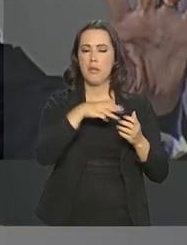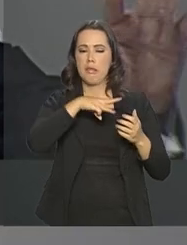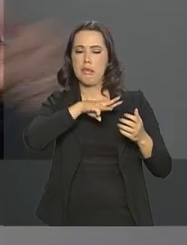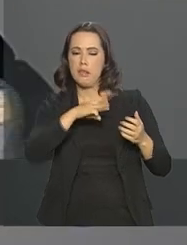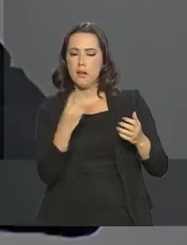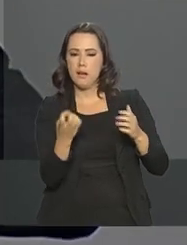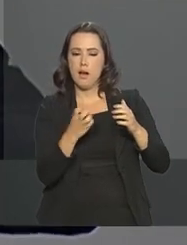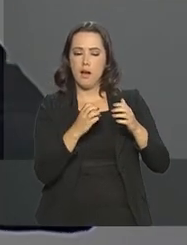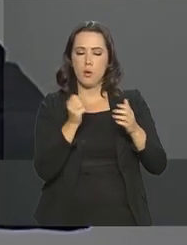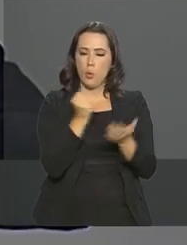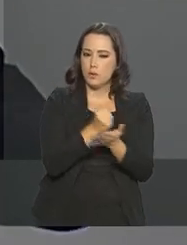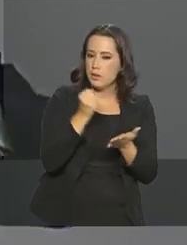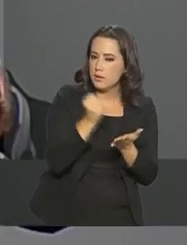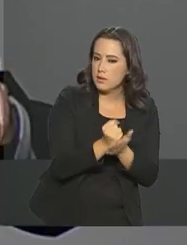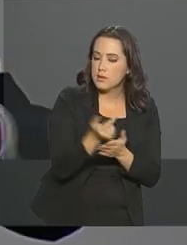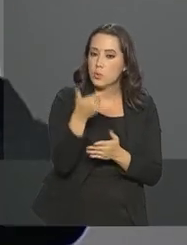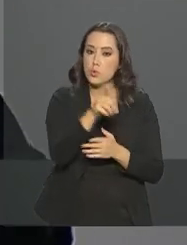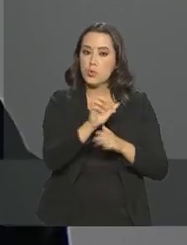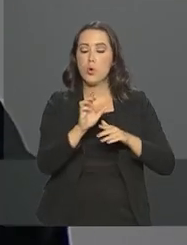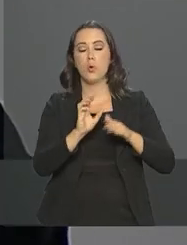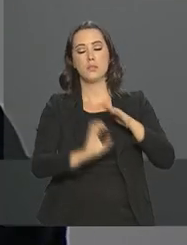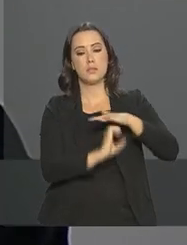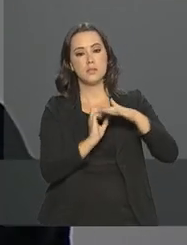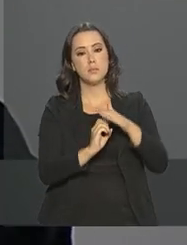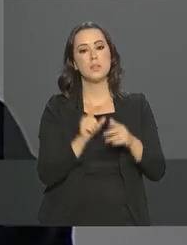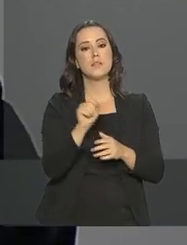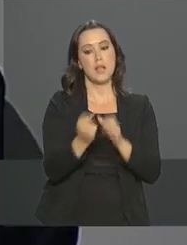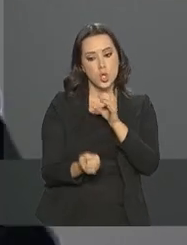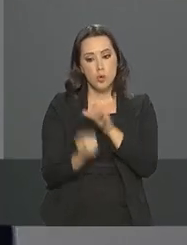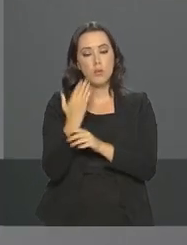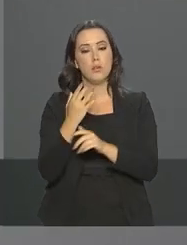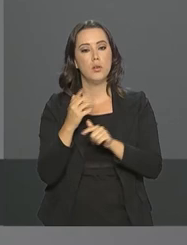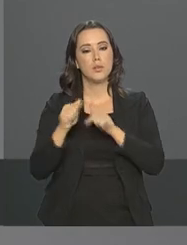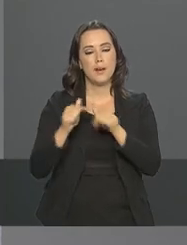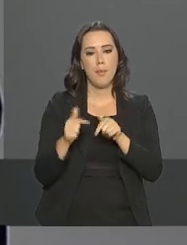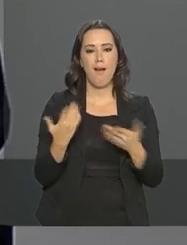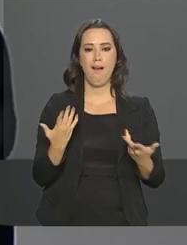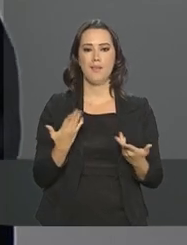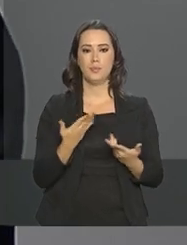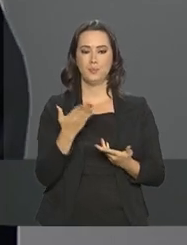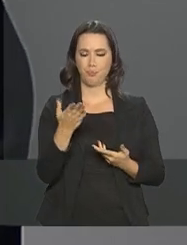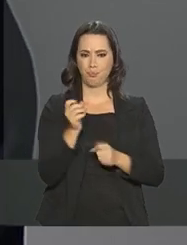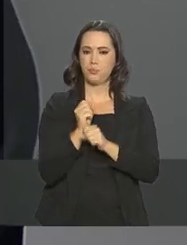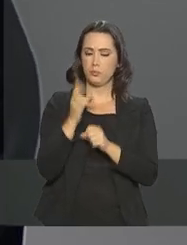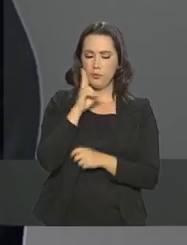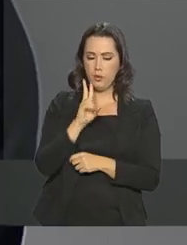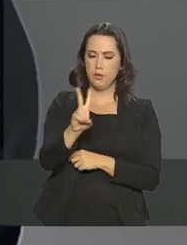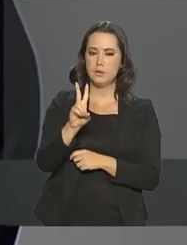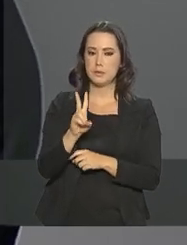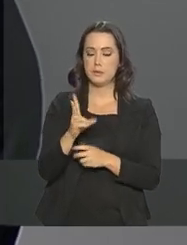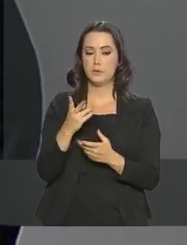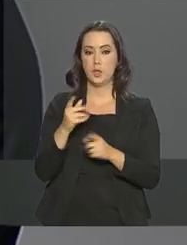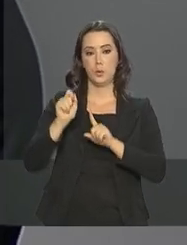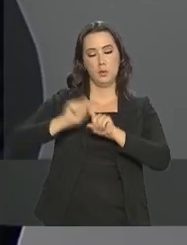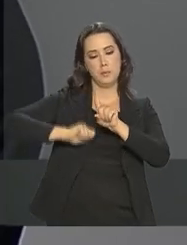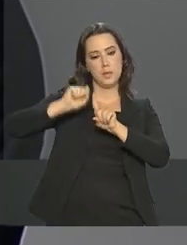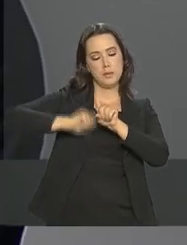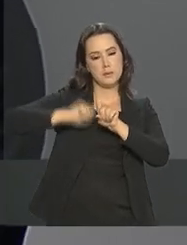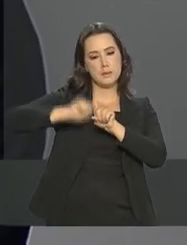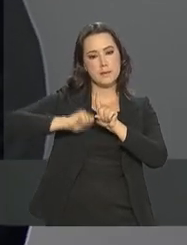emprego digo eu comprovadamente o emprego tanto gerar emprego que no ano no mês de